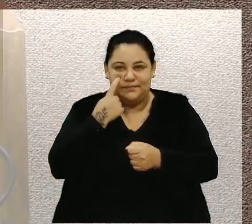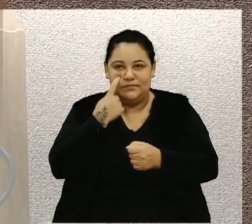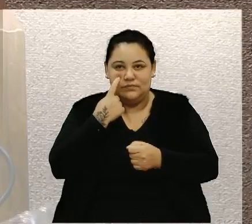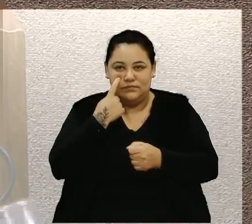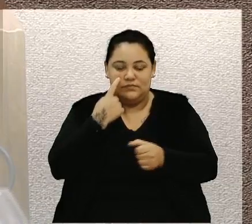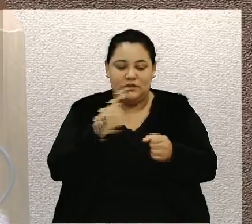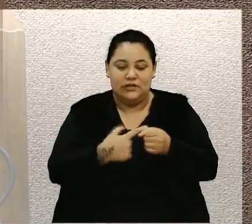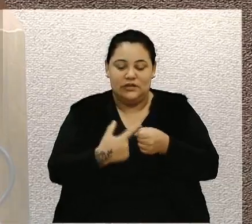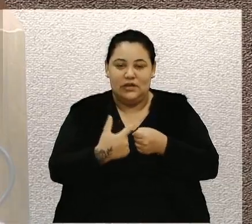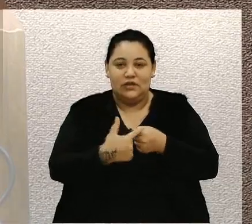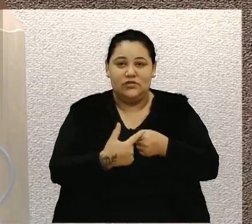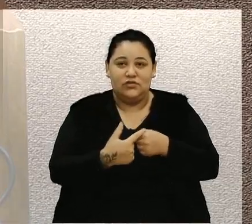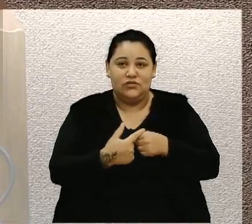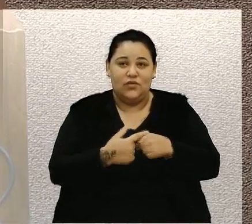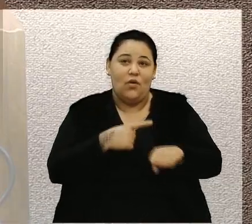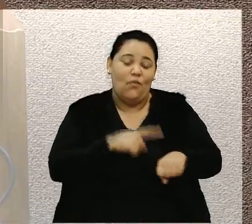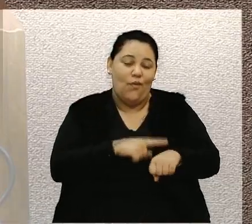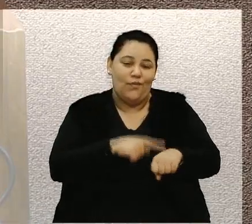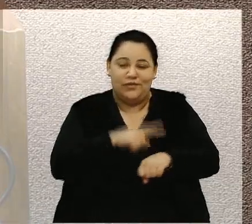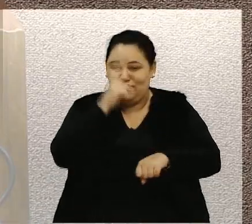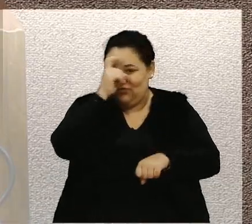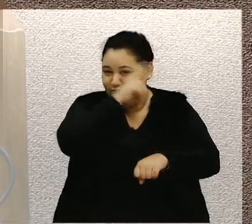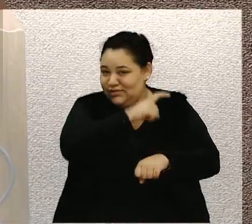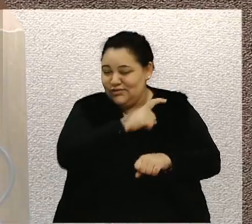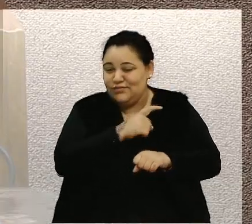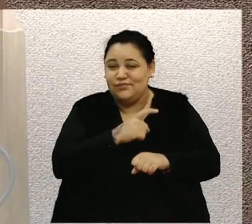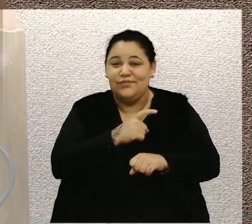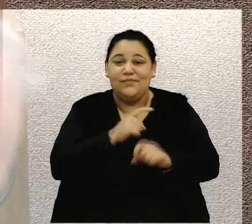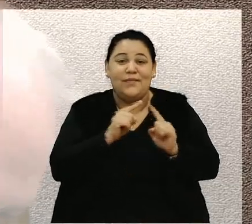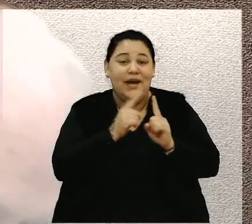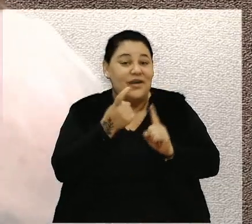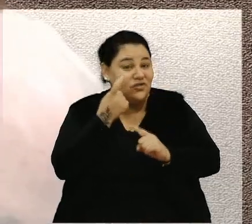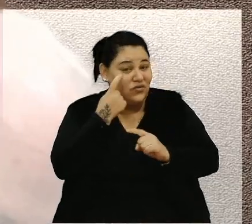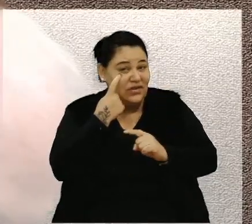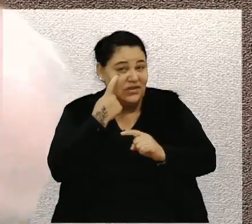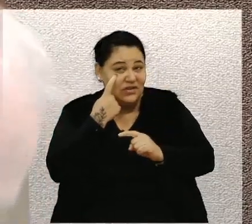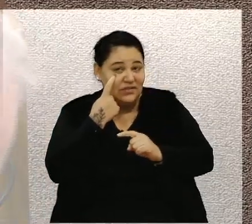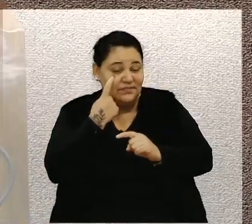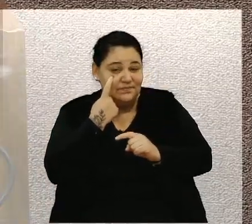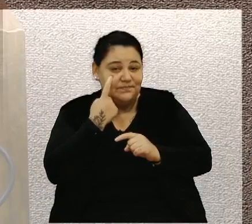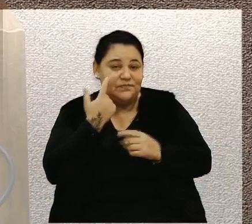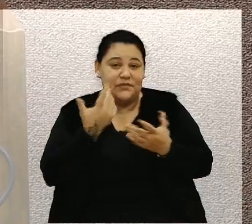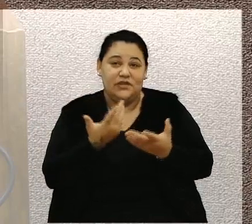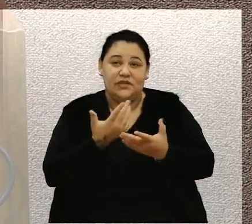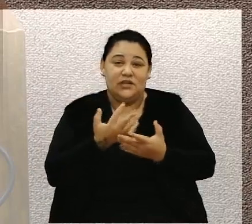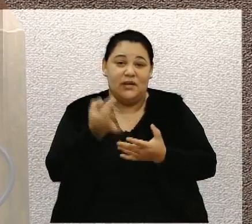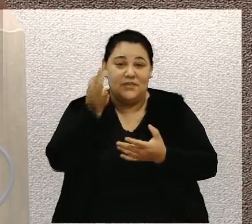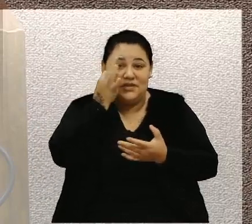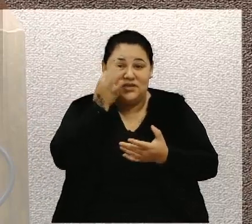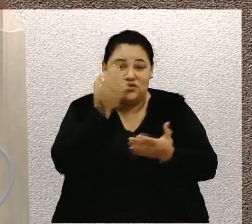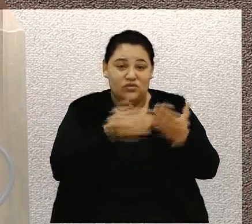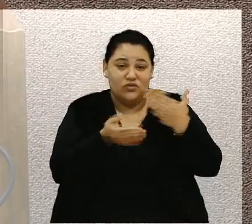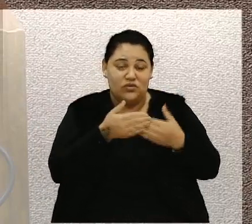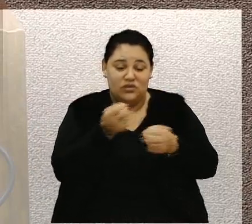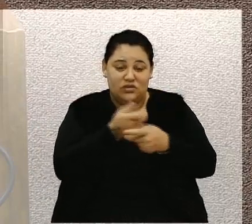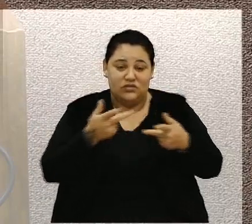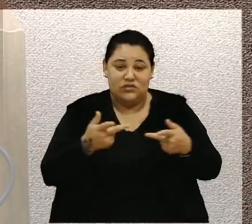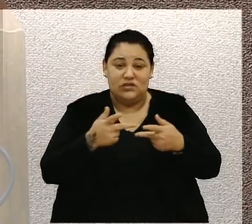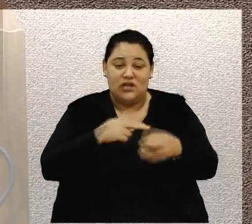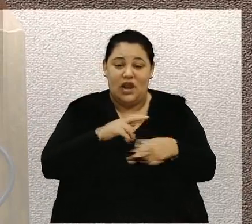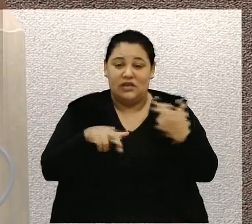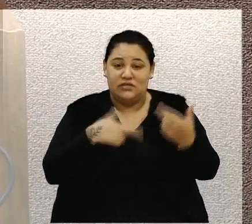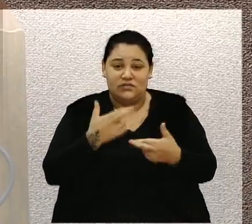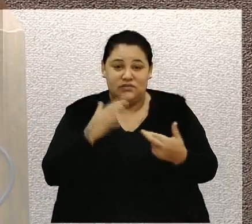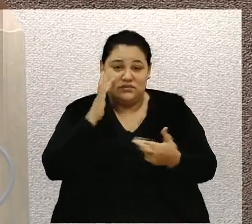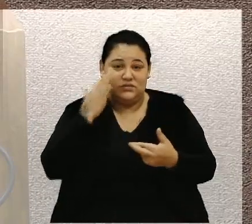né, está passando por um momento muito difícil, mas a gente vê que ele está presente em todos os eventos e onde acontece,